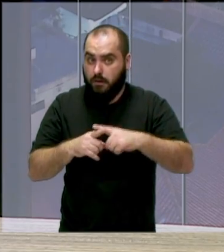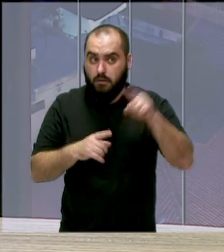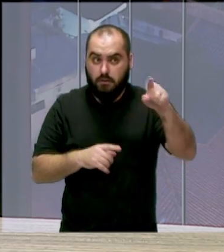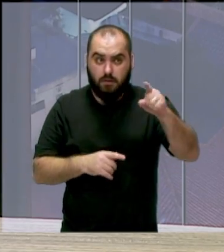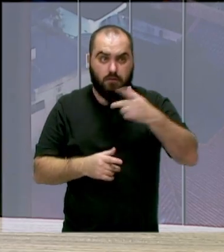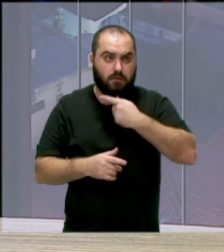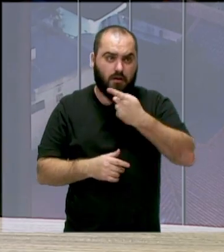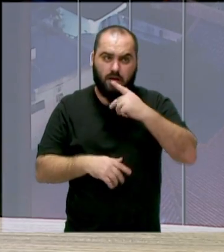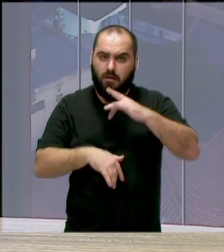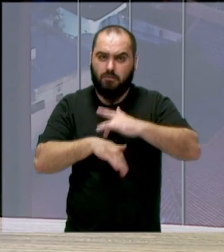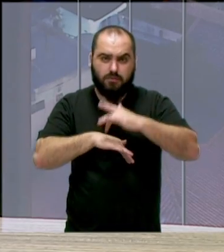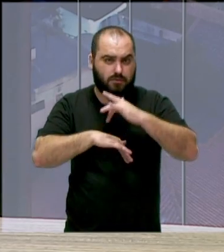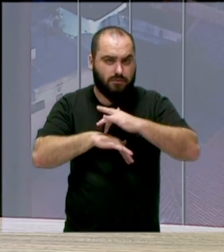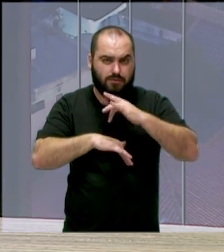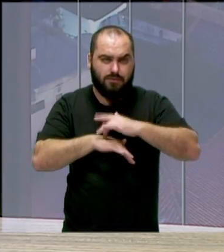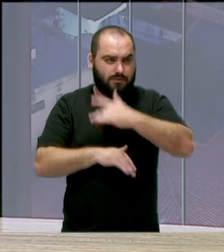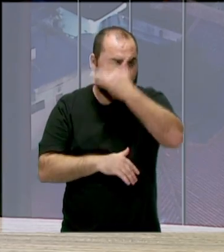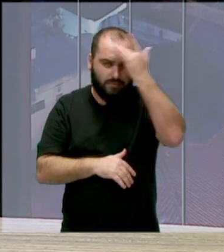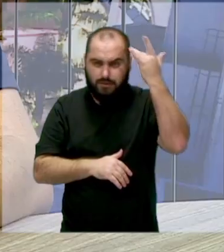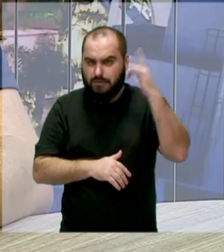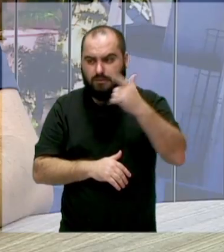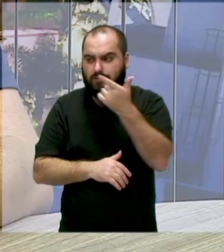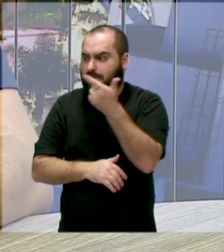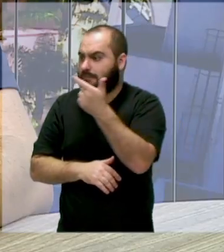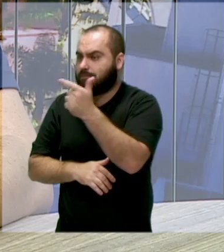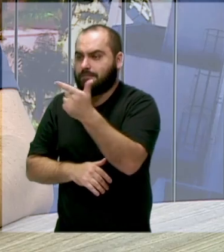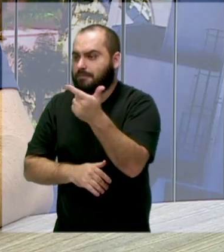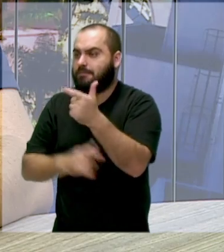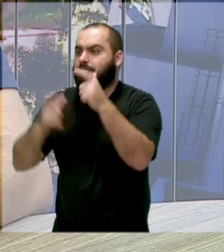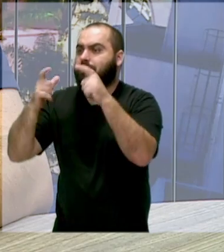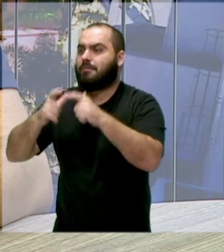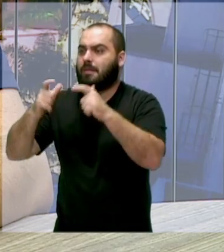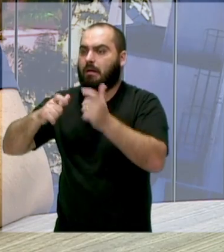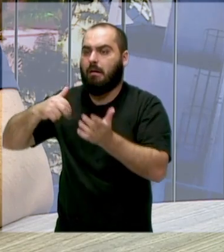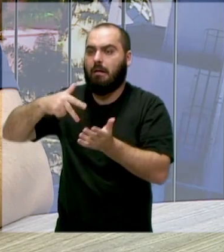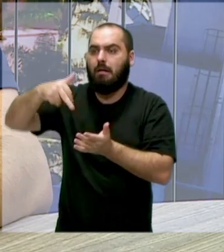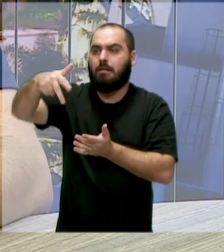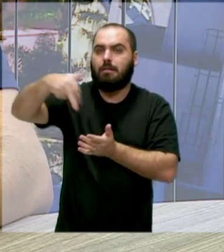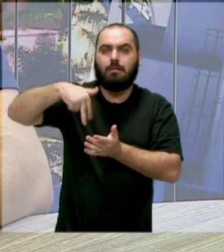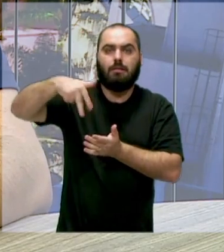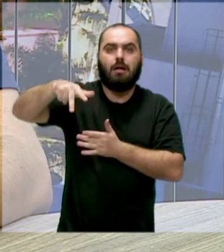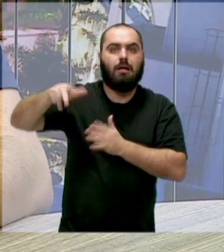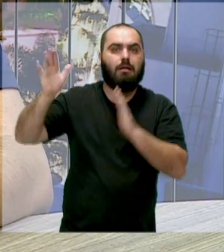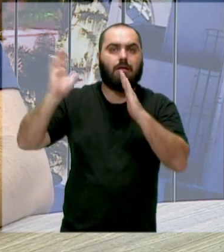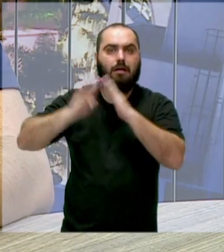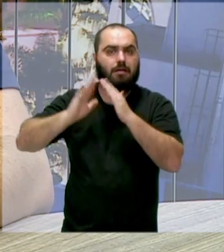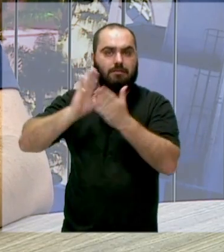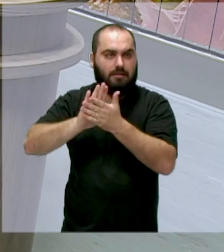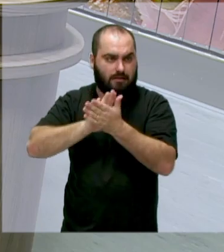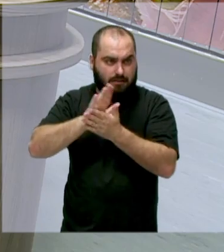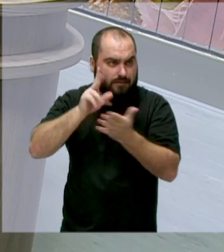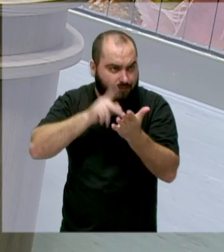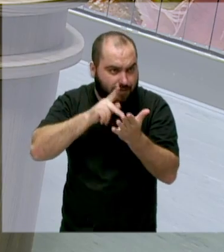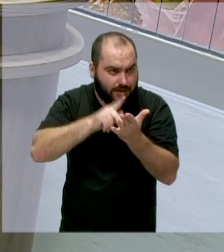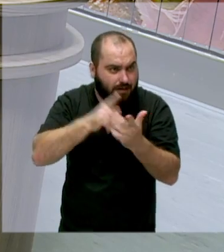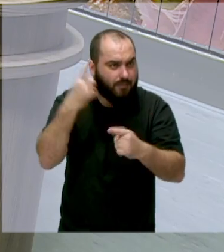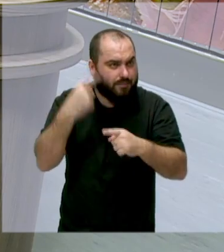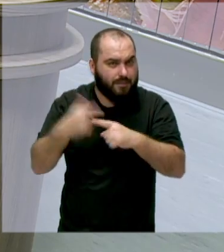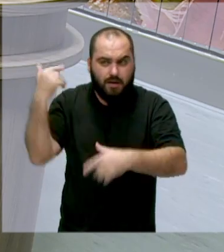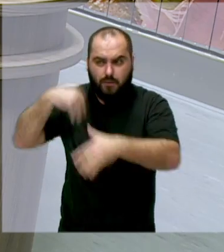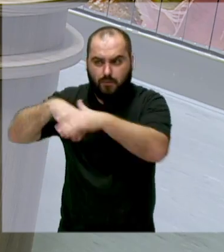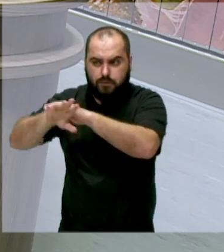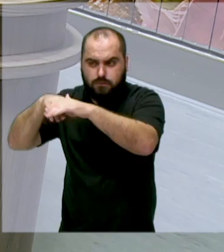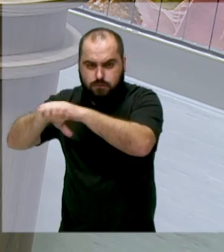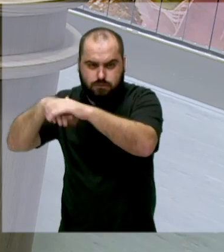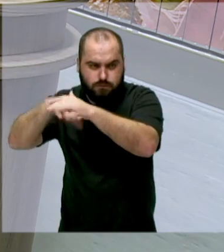absurdo, assim, do que a pessoa tinha, não tinha mais local nem para se andar no pátio da pessoa ali no quintal, porque era tomado